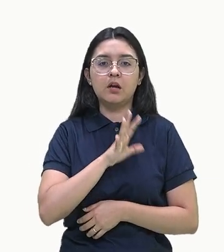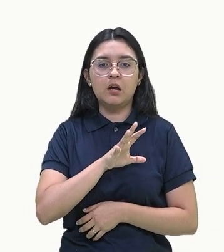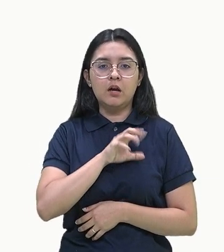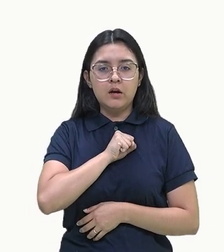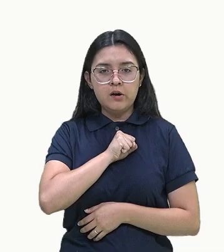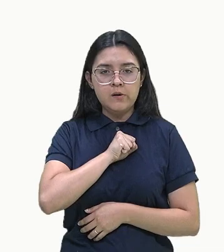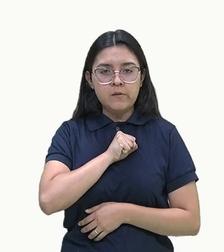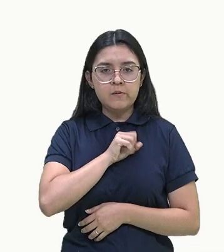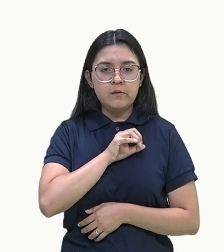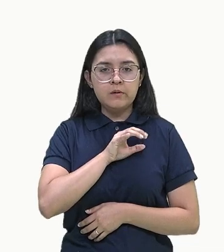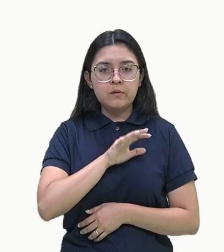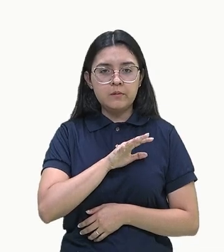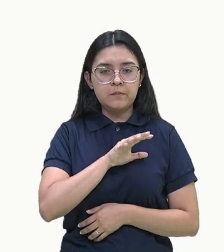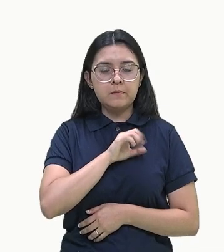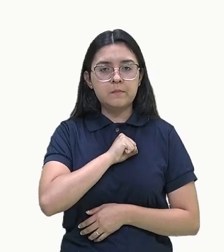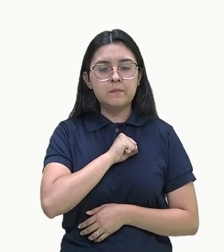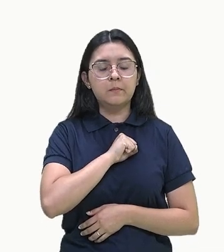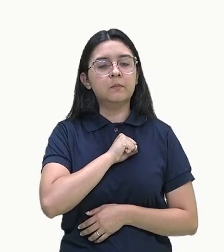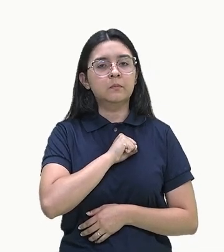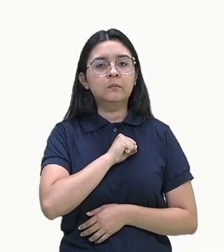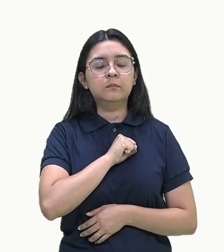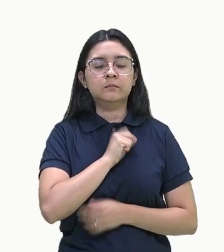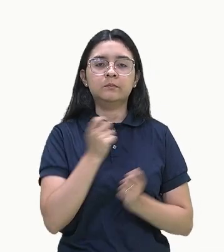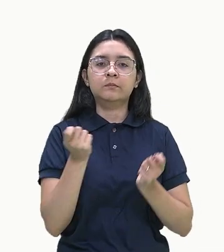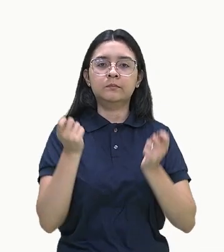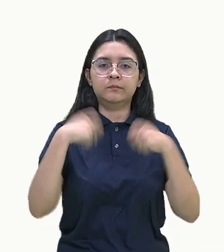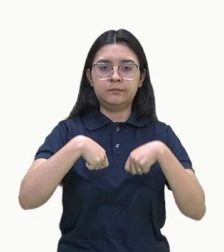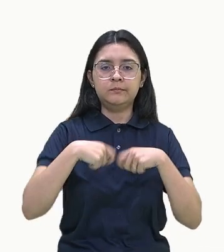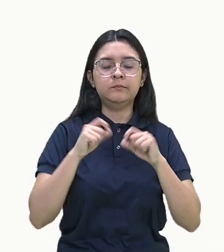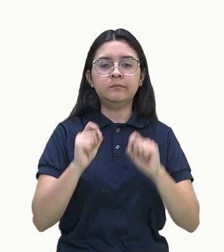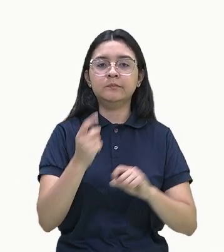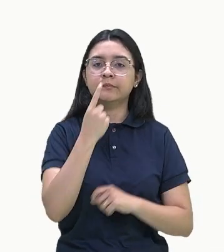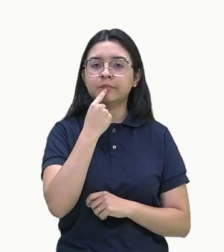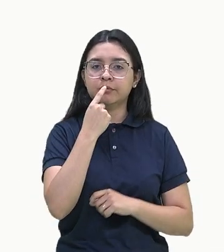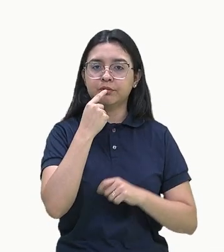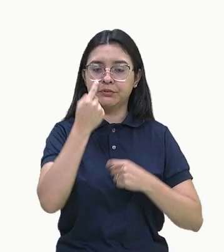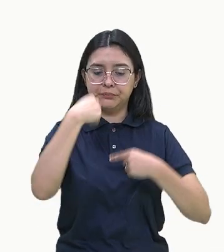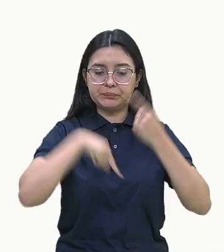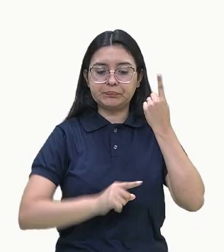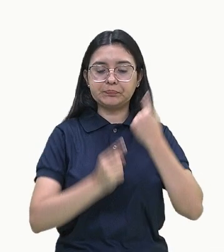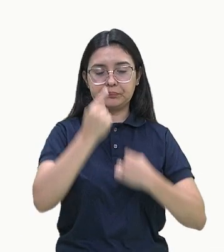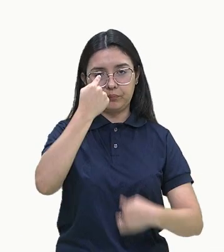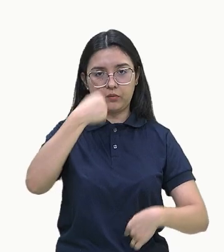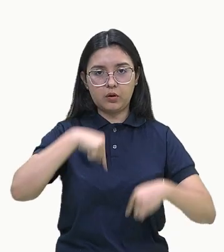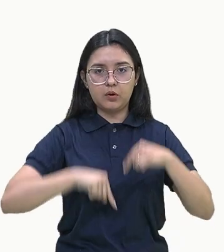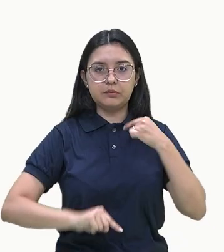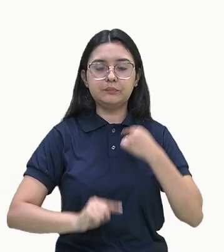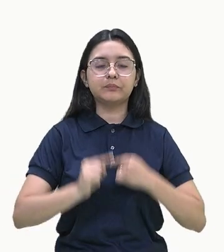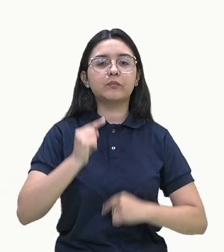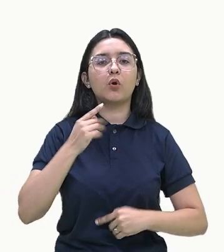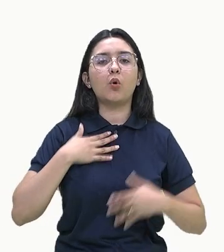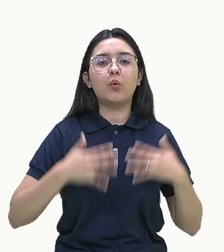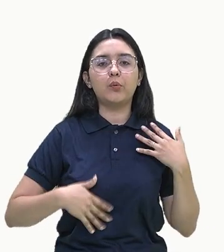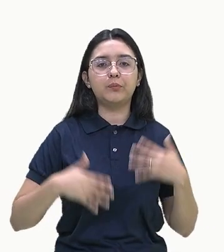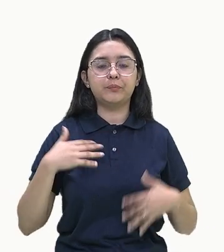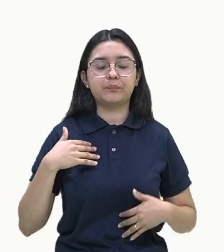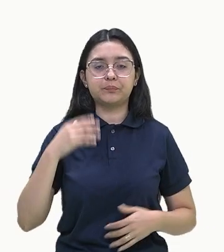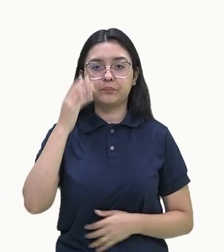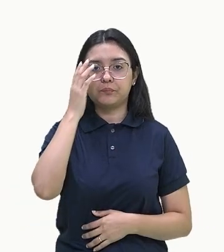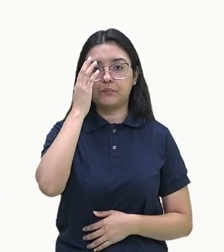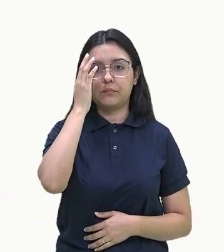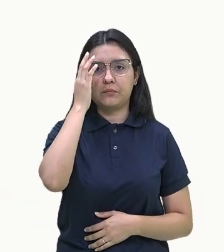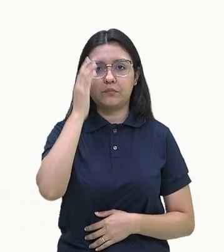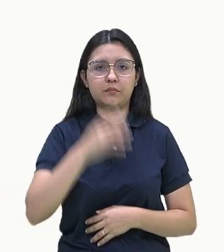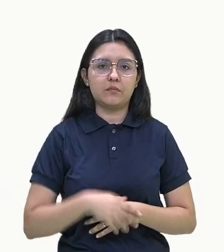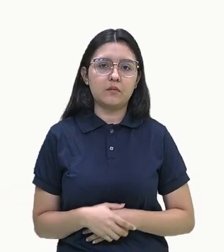e relaxar para, assim, fazer com que o sangue circule por todo o nosso organismo,